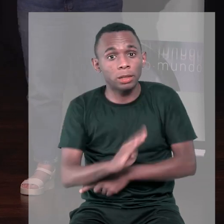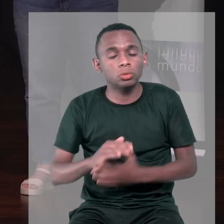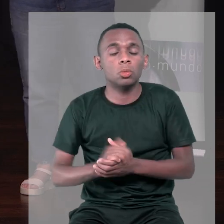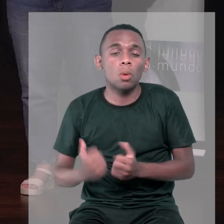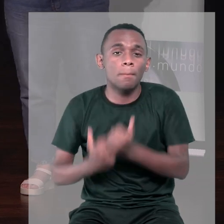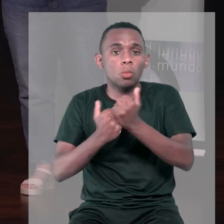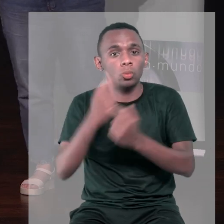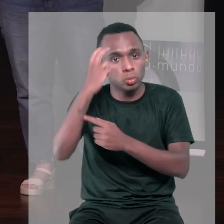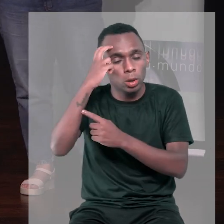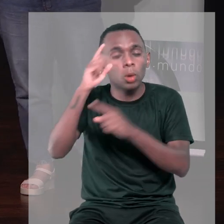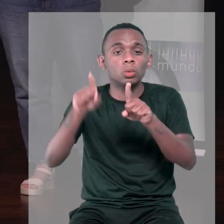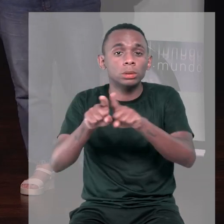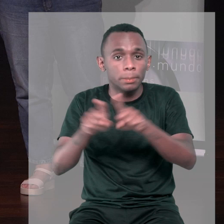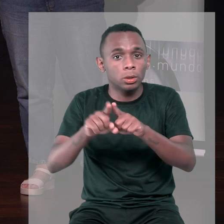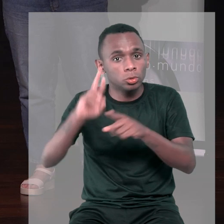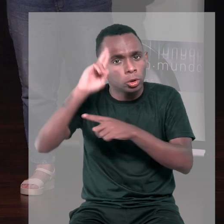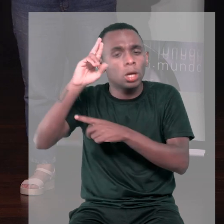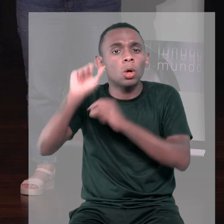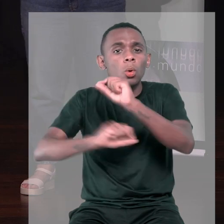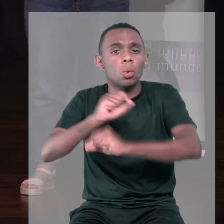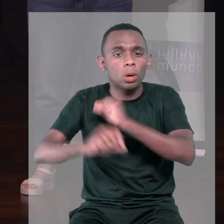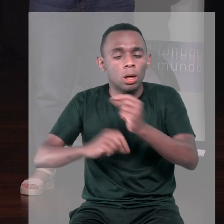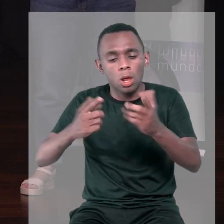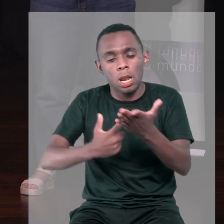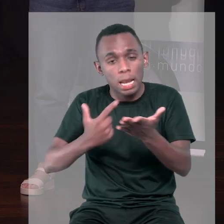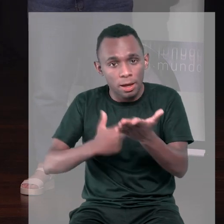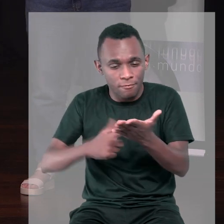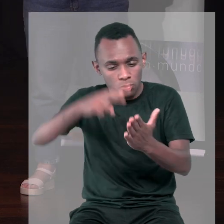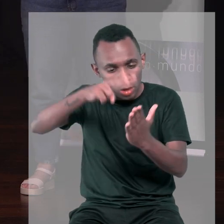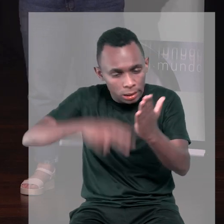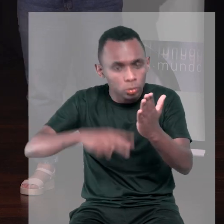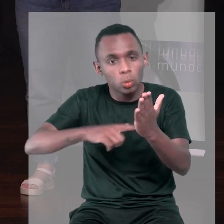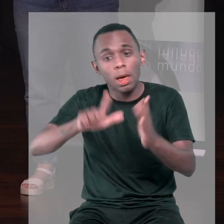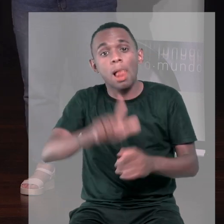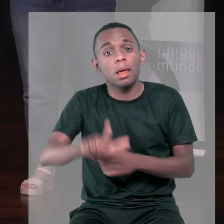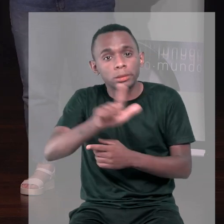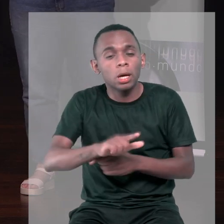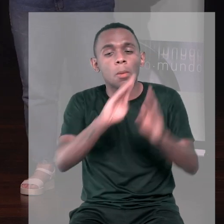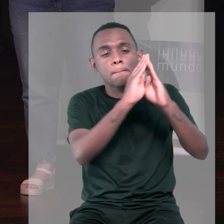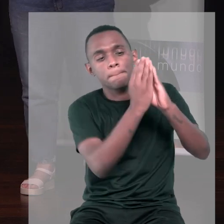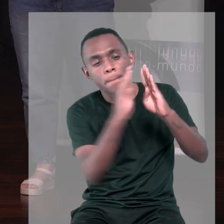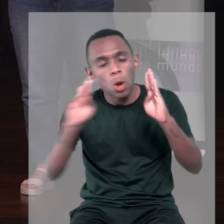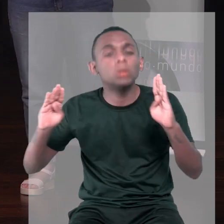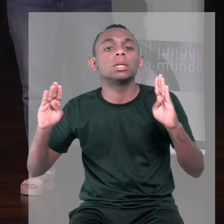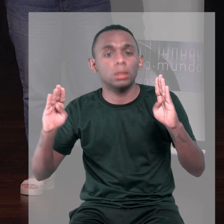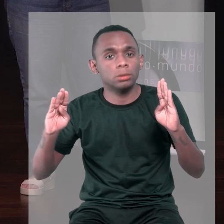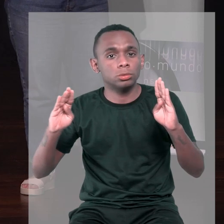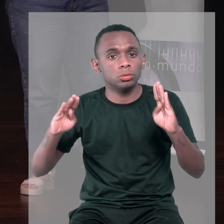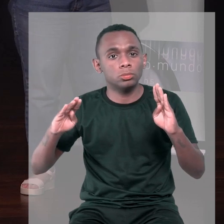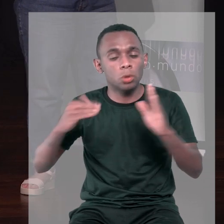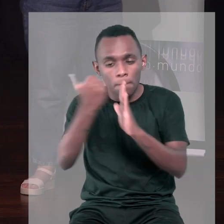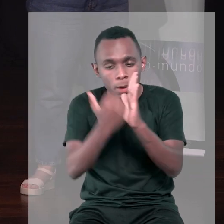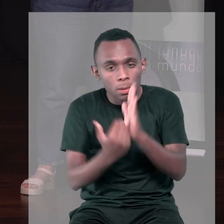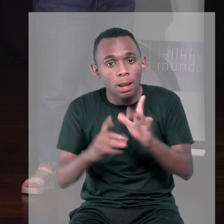Literária, Decentra Cultura e Secretaria de Estado da Cultura e Turismo de Minas Gerais. Vamos